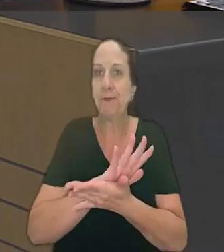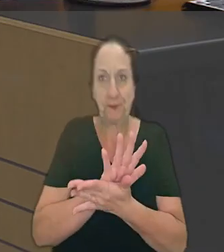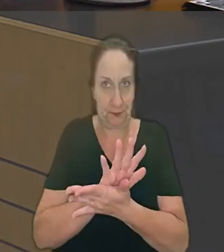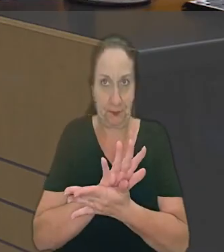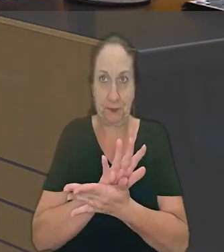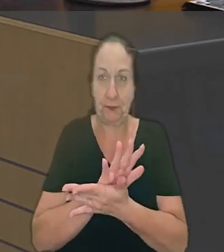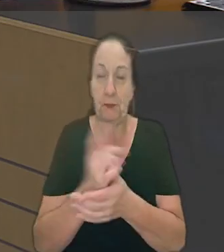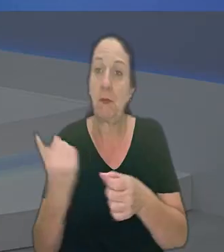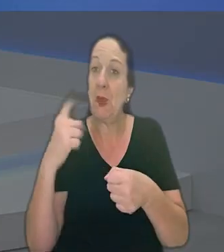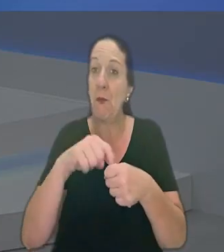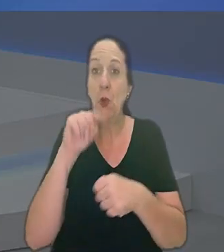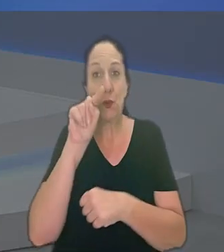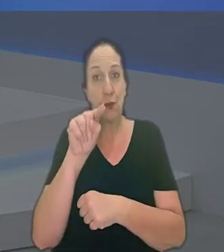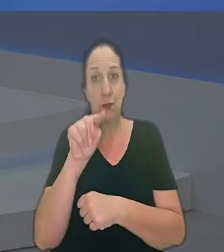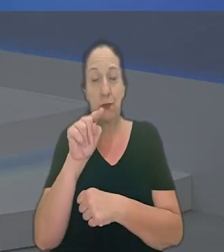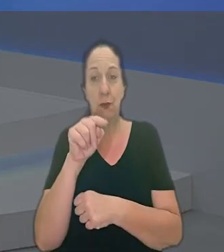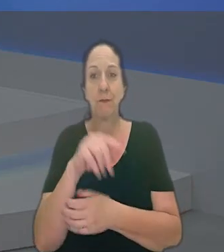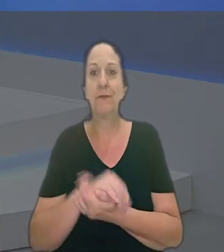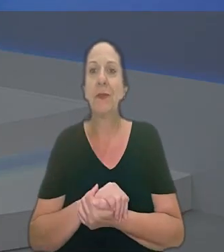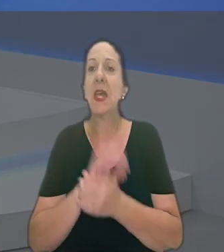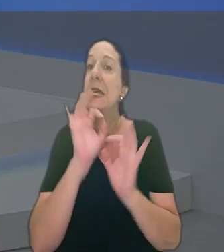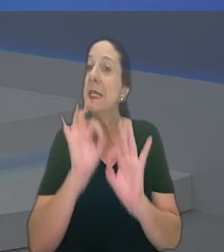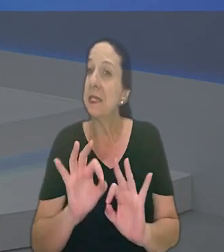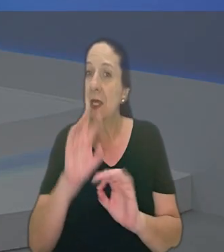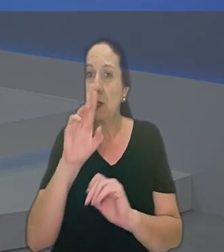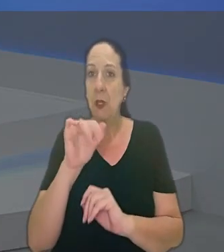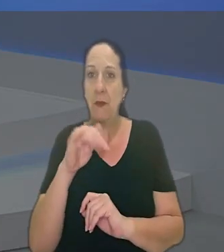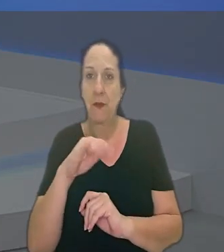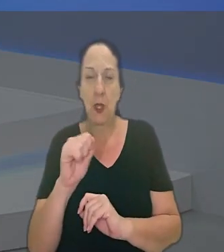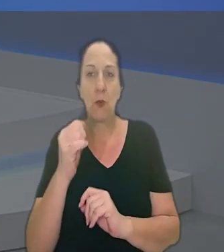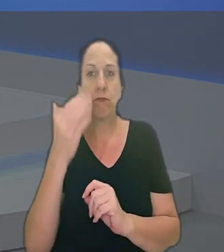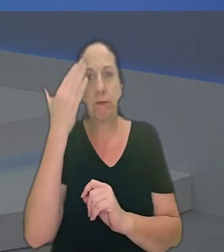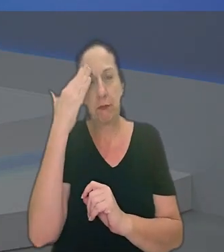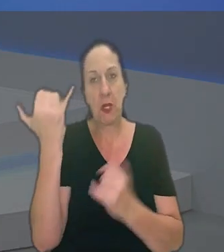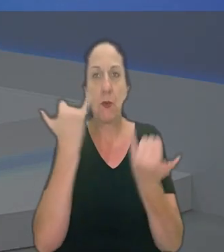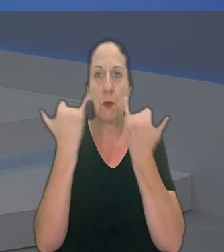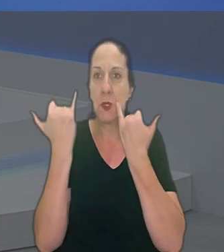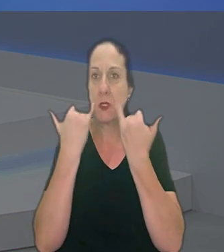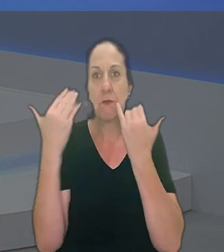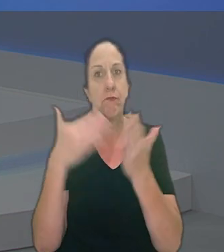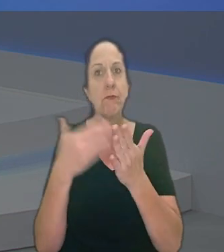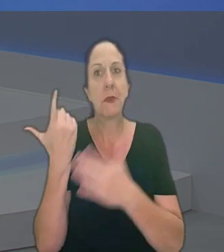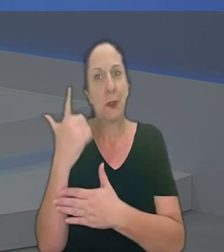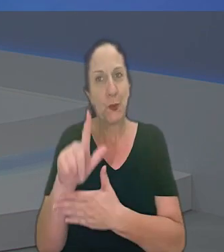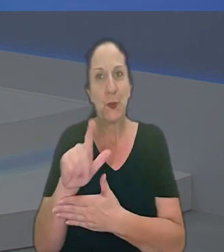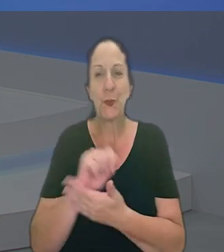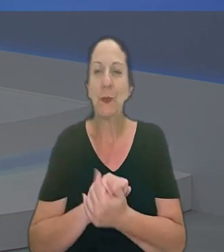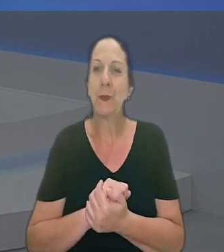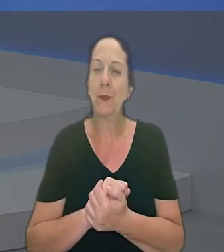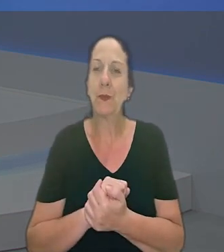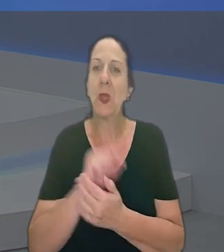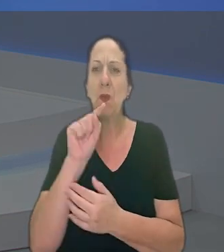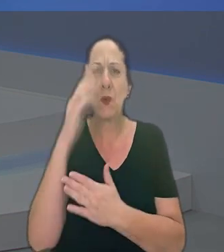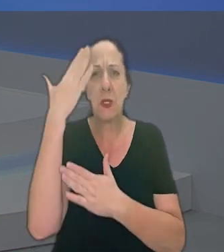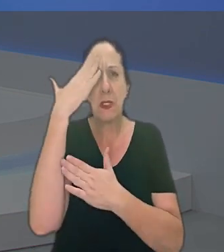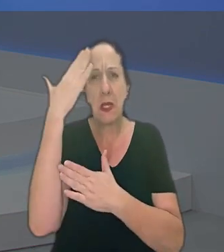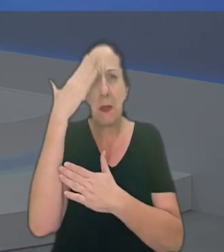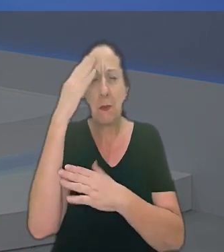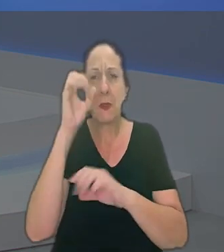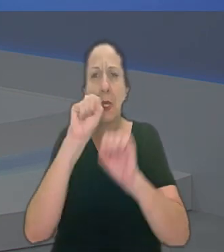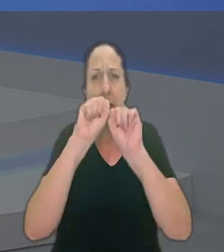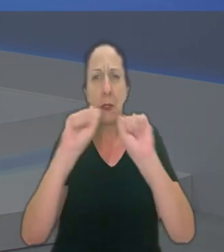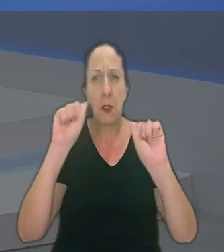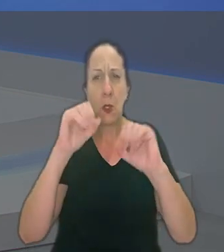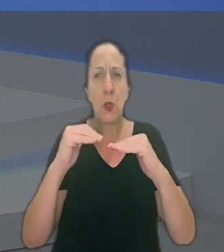é discriminatória. Volto com vocês aí no estúdio. Tá certo, Rafael. Muito obrigada pelas informações e até a próxima.